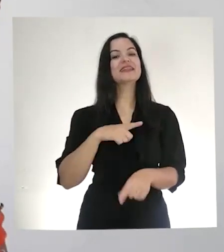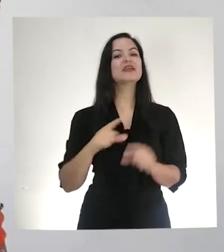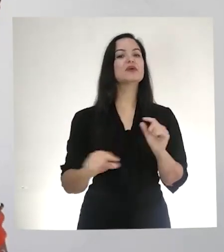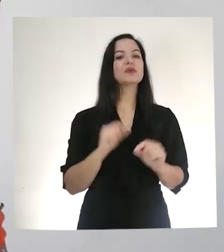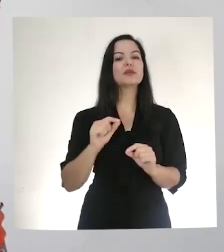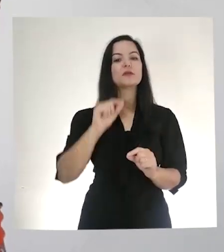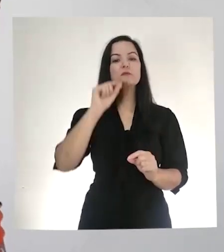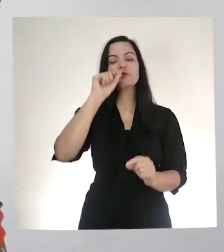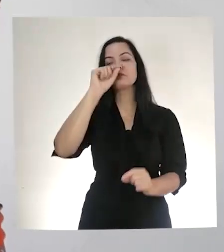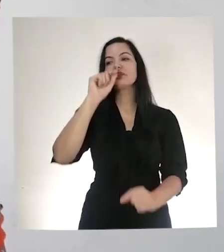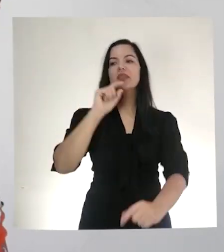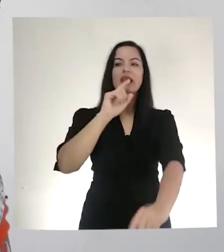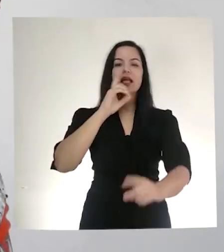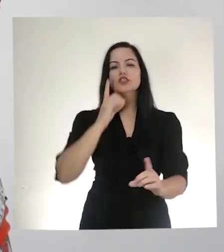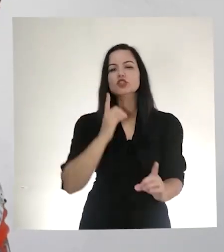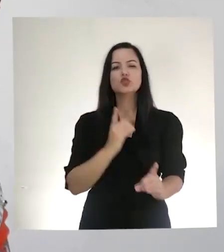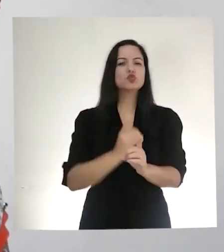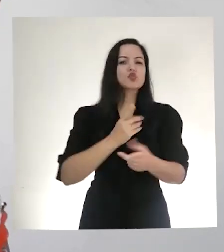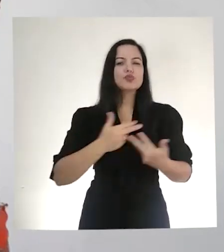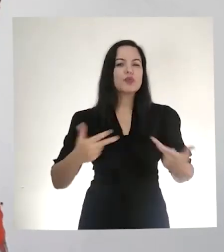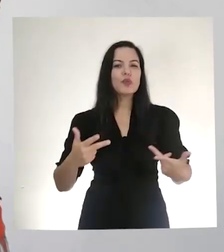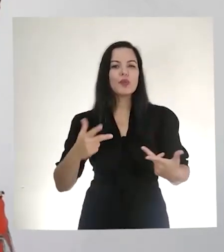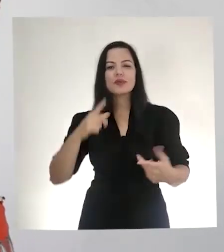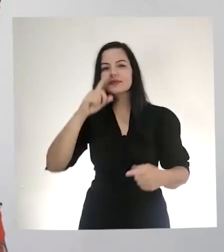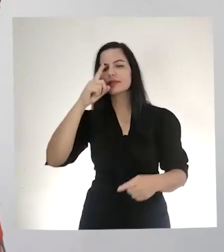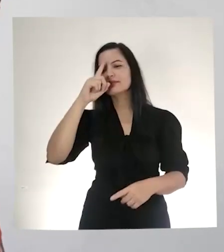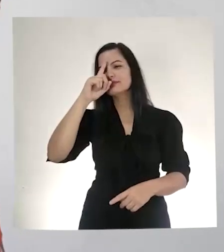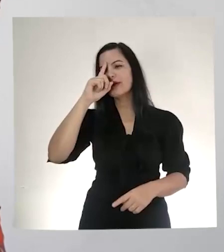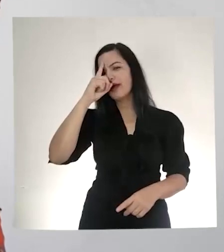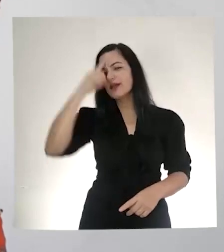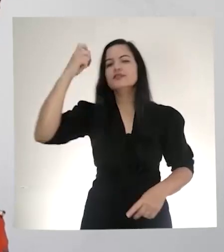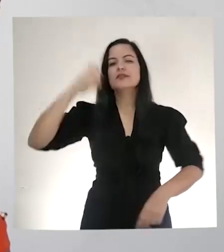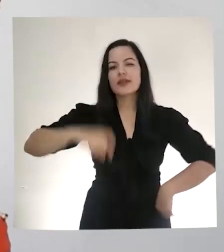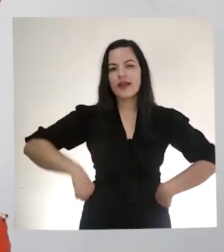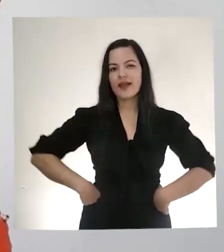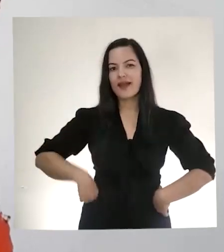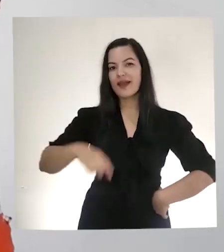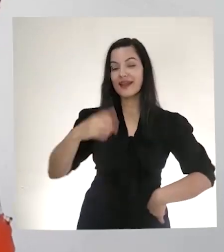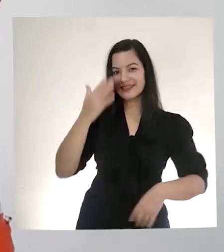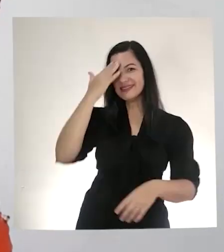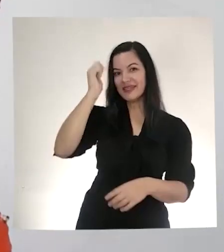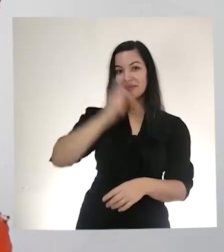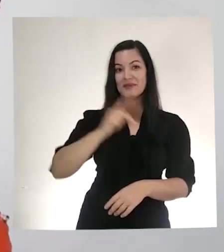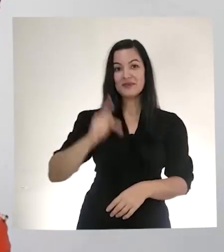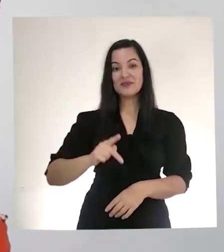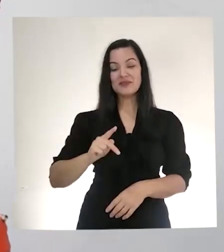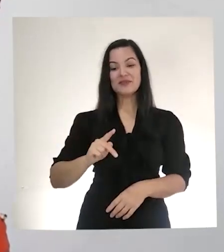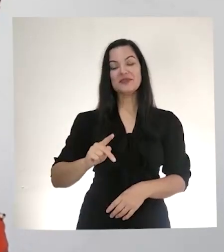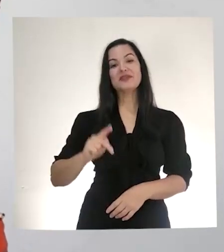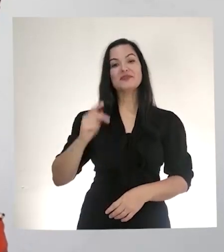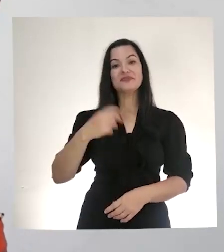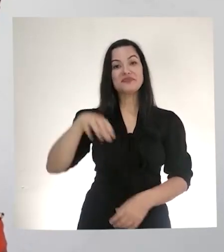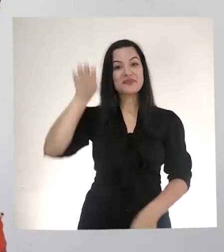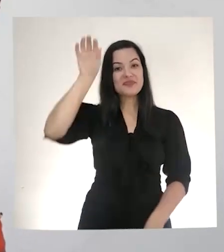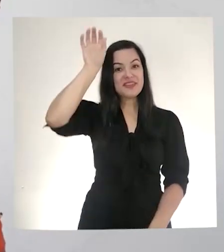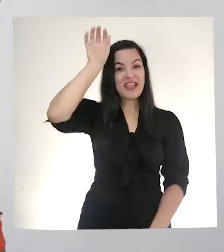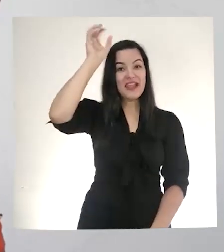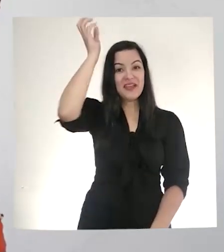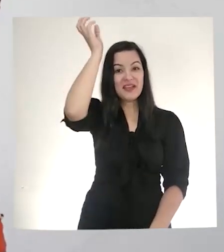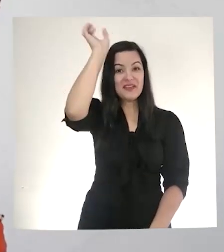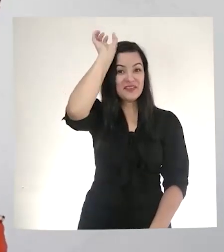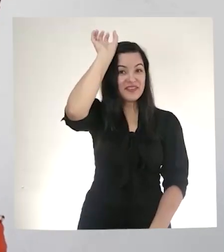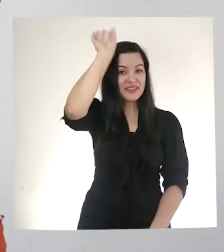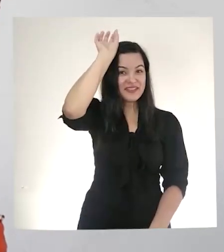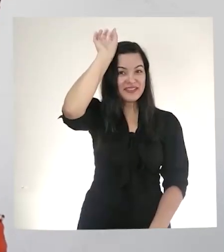as adivinhações, os adivinhas, que a professora Vânia traz para vocês aqui nos encontros dos Saberes em Rede